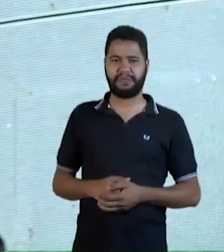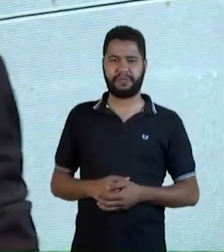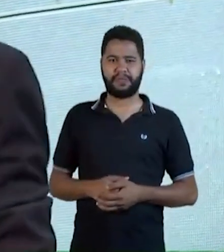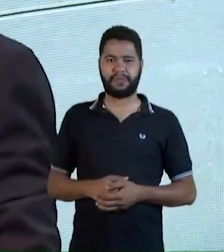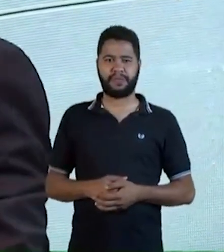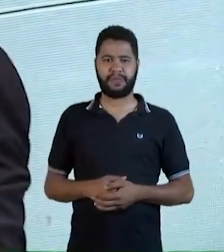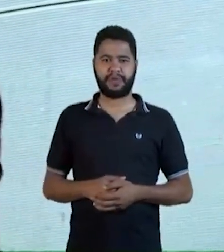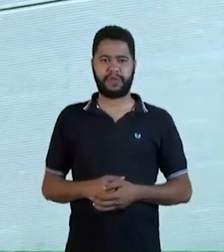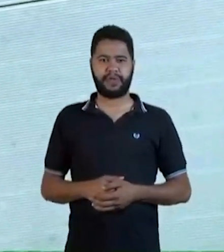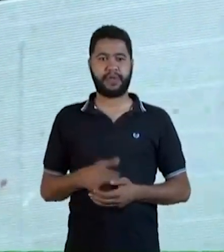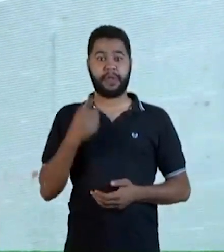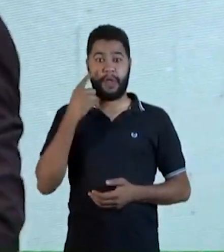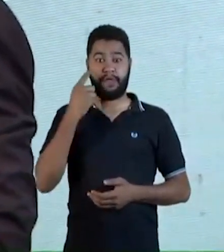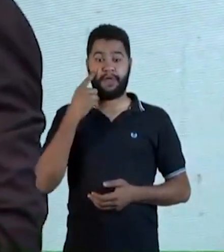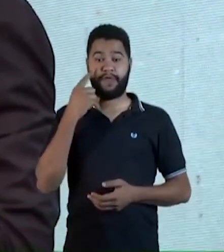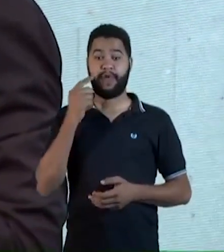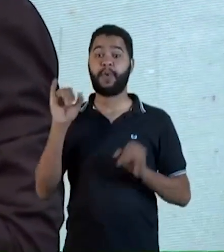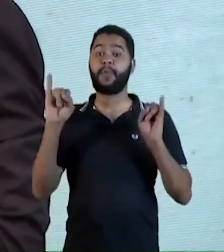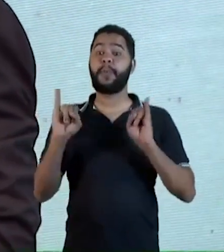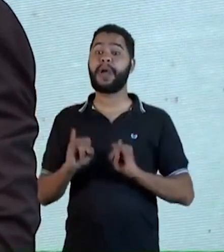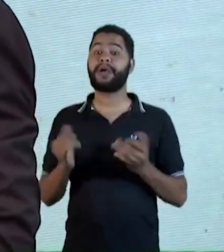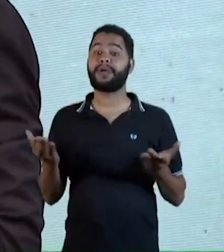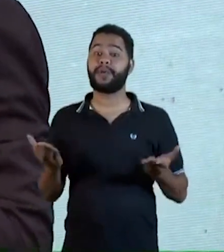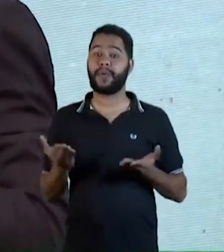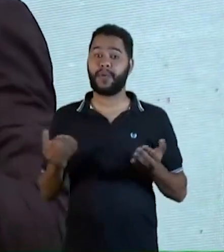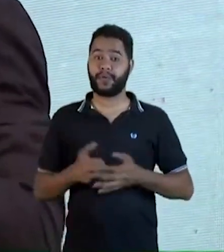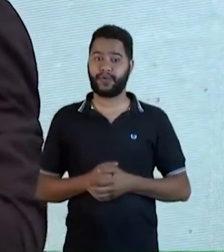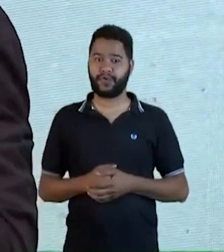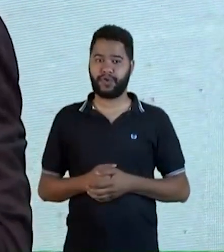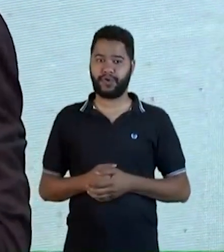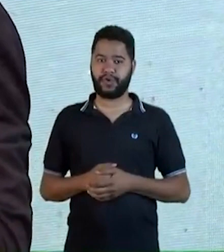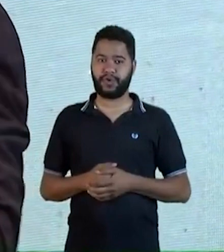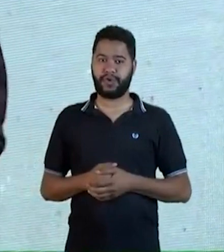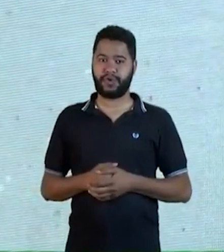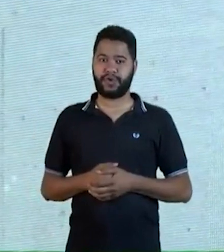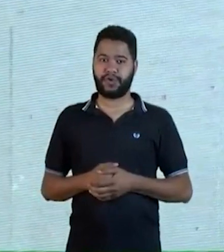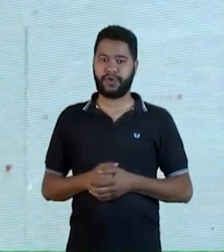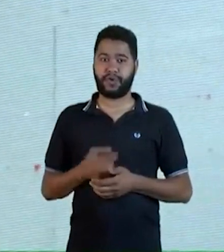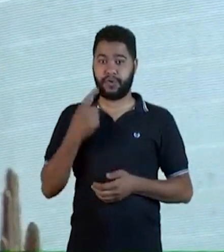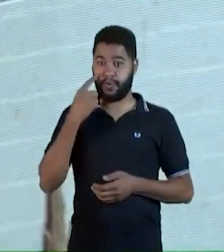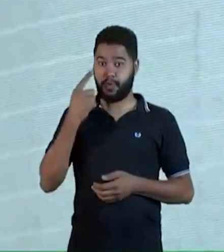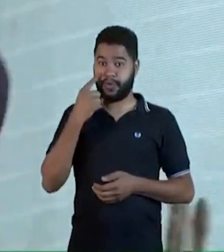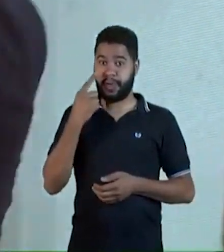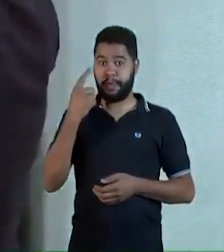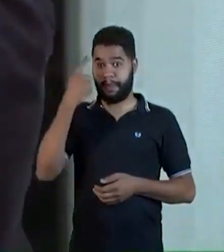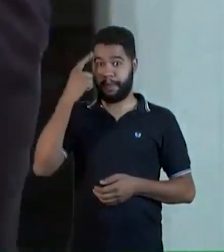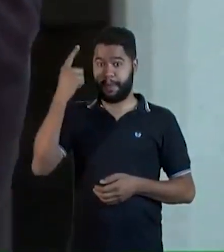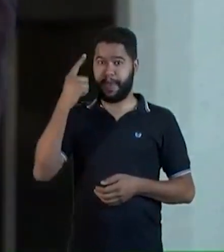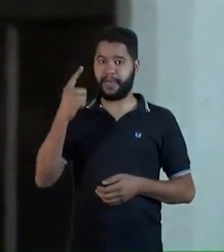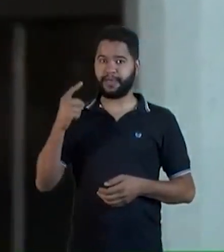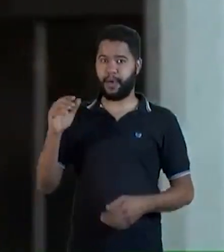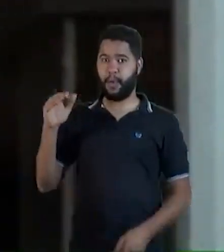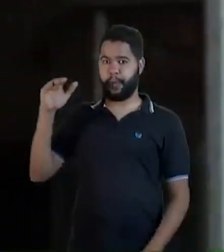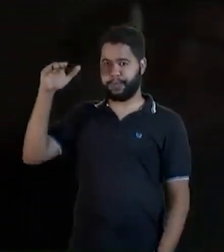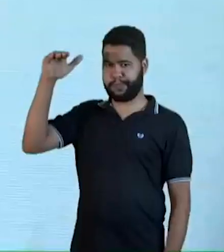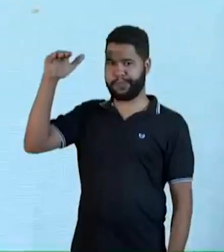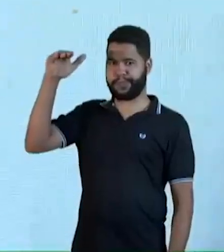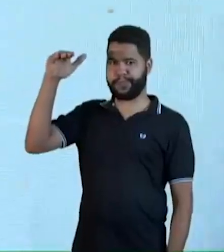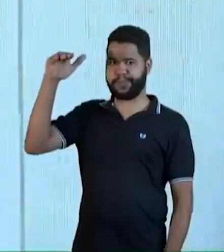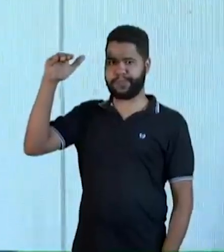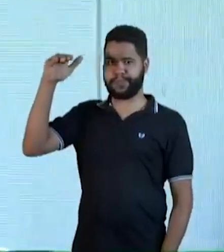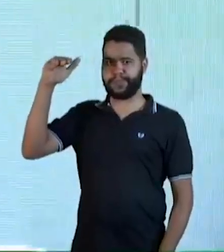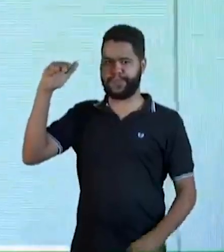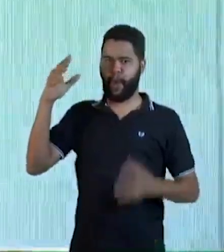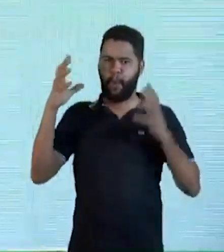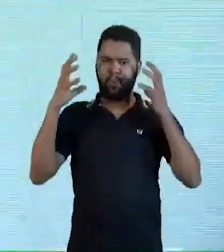e vocês vão ver o magrinho hoje quem será o negócio dele aqui você acha que é um homem-bomba muçulmano desse tamanho com